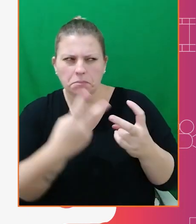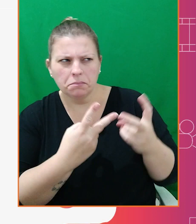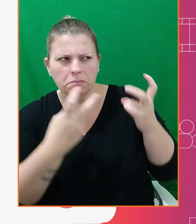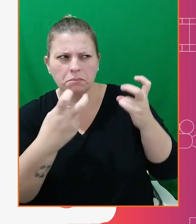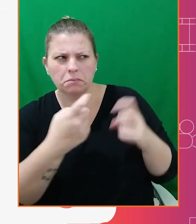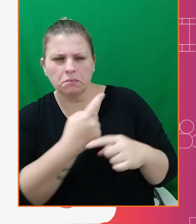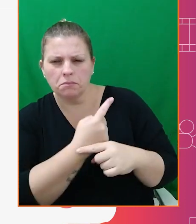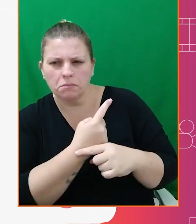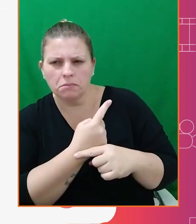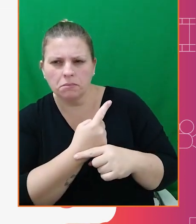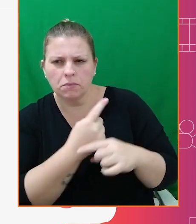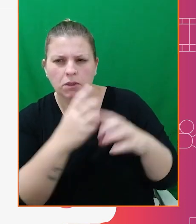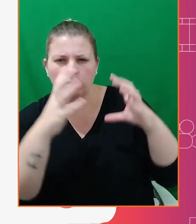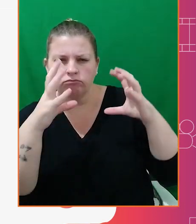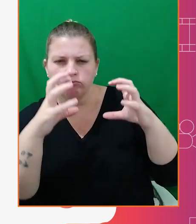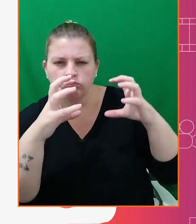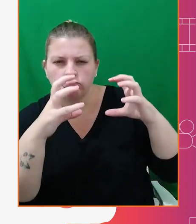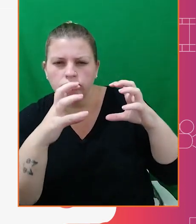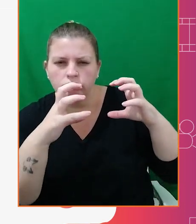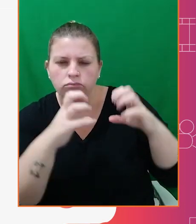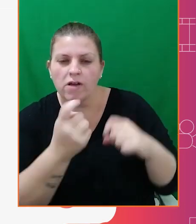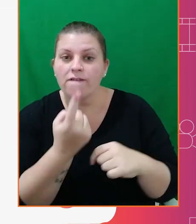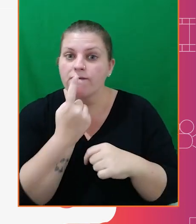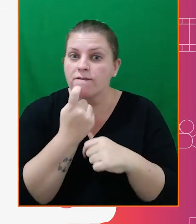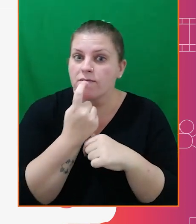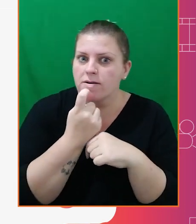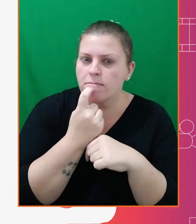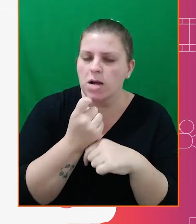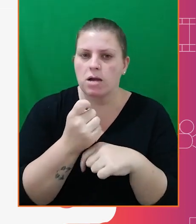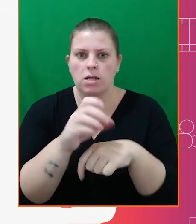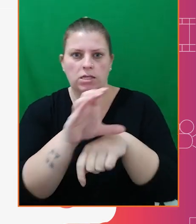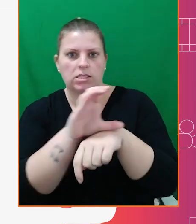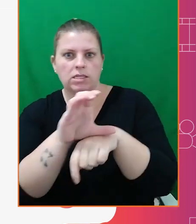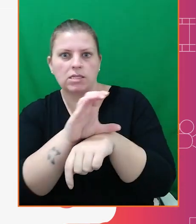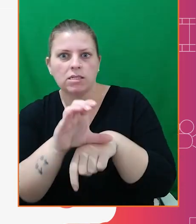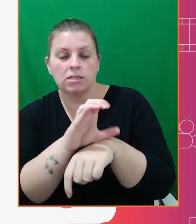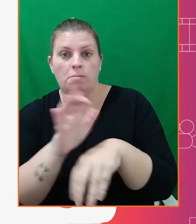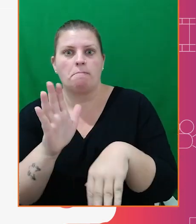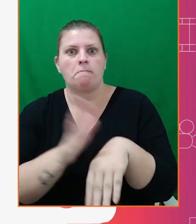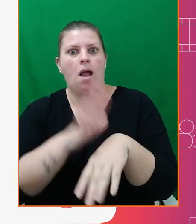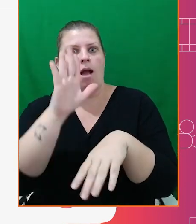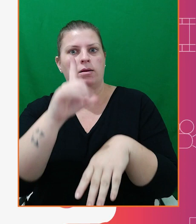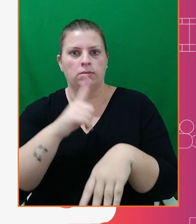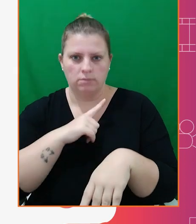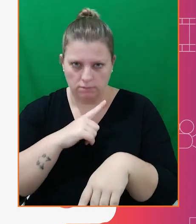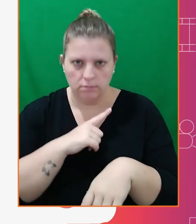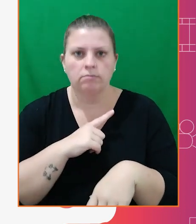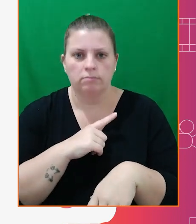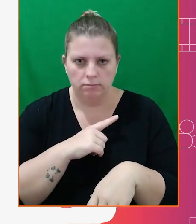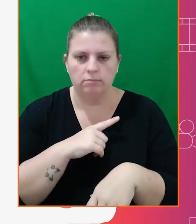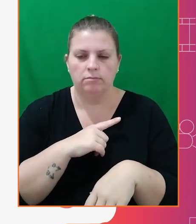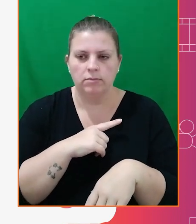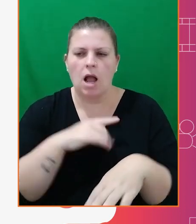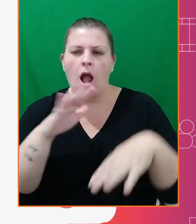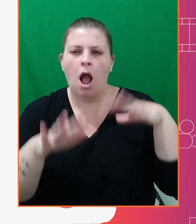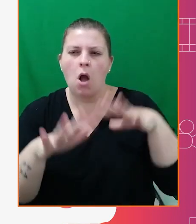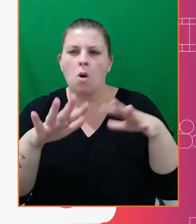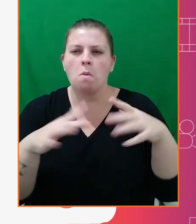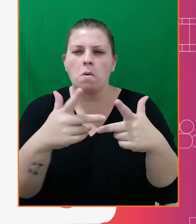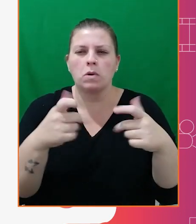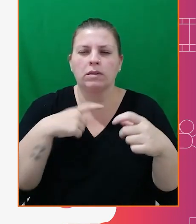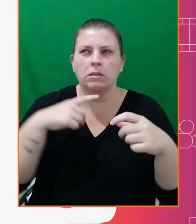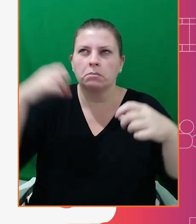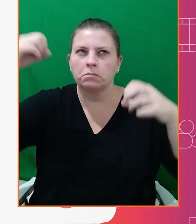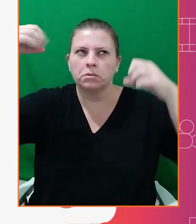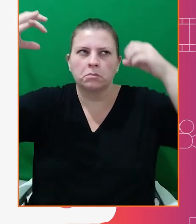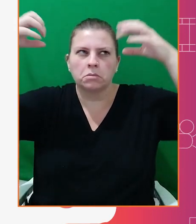imagem que tons mais escuros, como vermelhos e cinzas, são bastante predominantes. Apesar de algumas